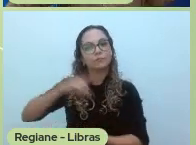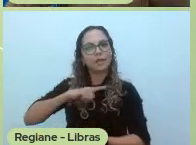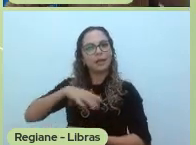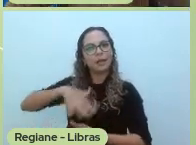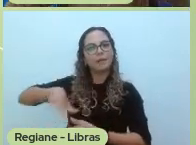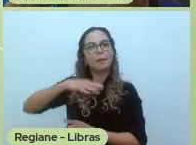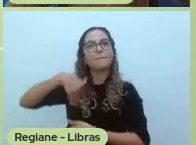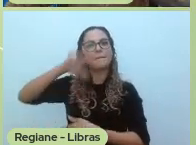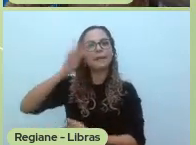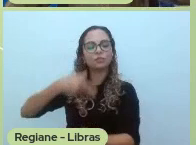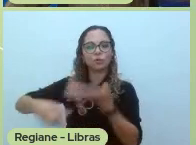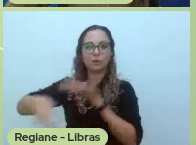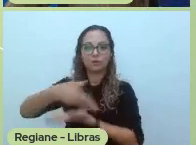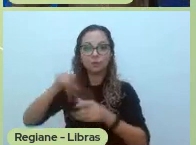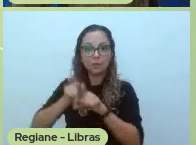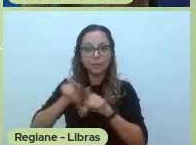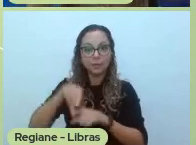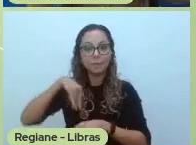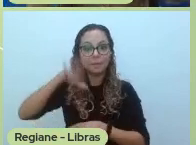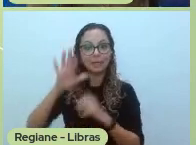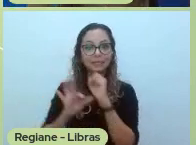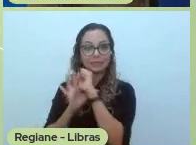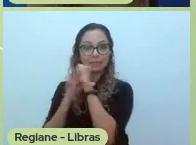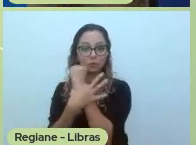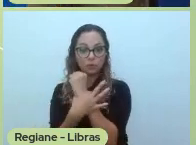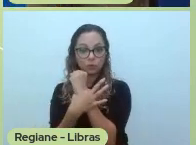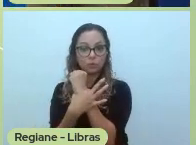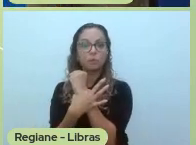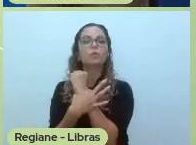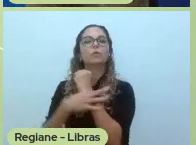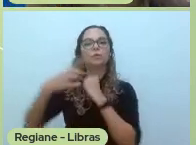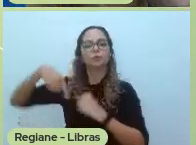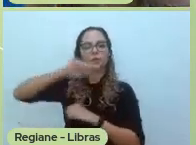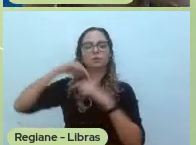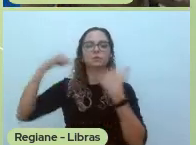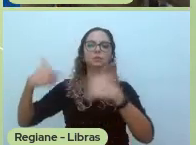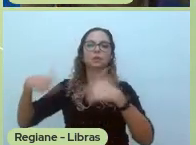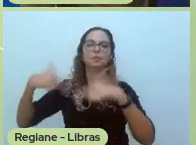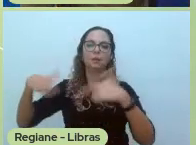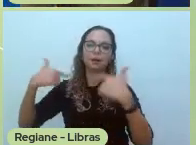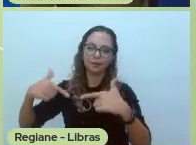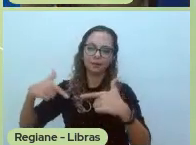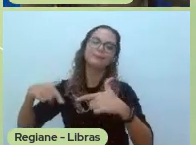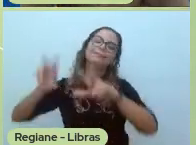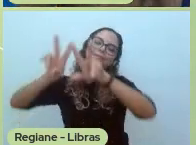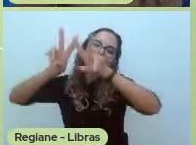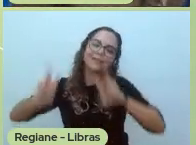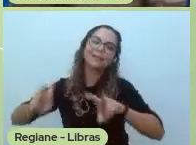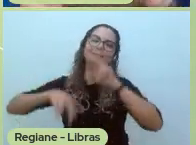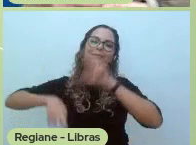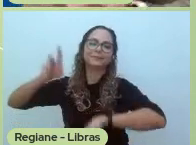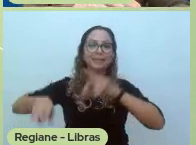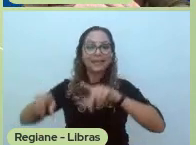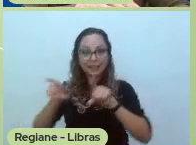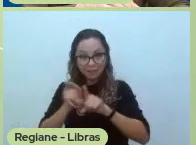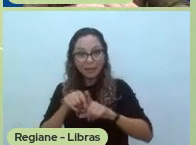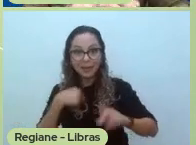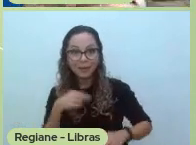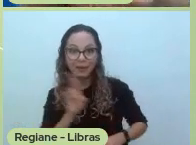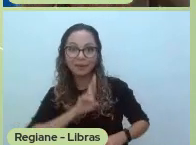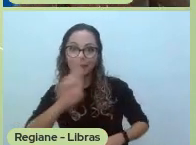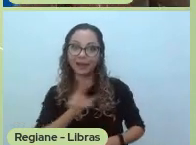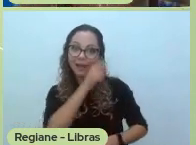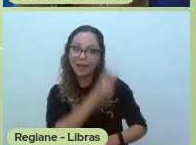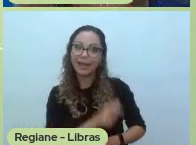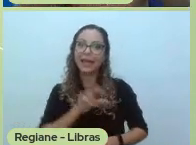mais seguro para a gente trabalhar a nossa evolução na jornada da diversidade. Aí eu estou representando também a Renata Bertelli, que falou hoje de